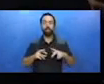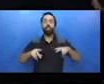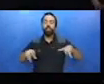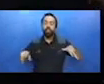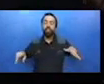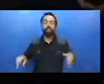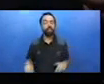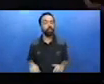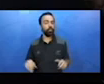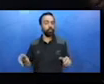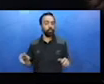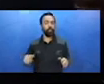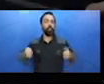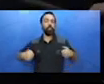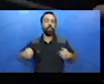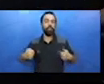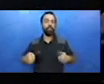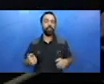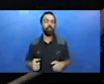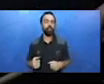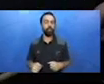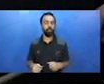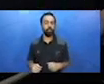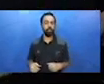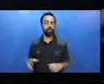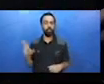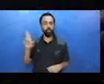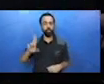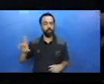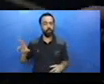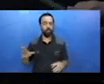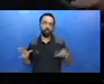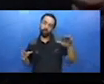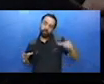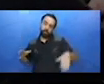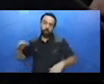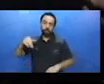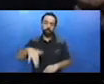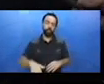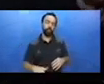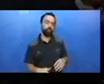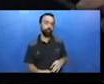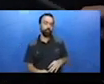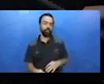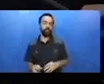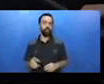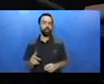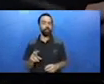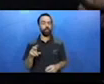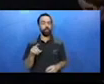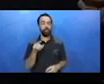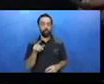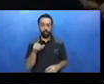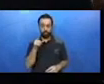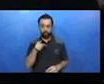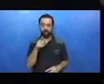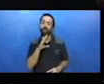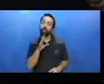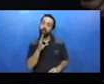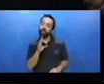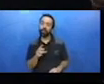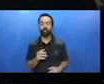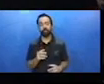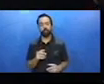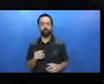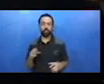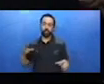saber nadar para realizar determinados esportes. Quem aqui já ouviu falar de nado sincronizado ou natação artística? É aquela natação onde as pessoas